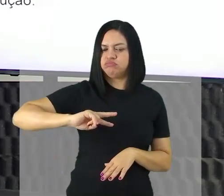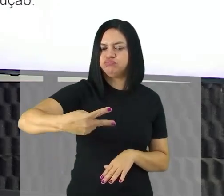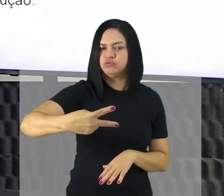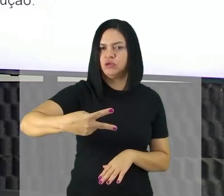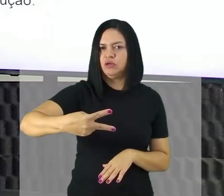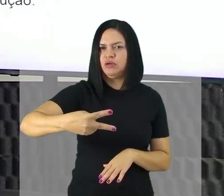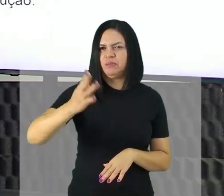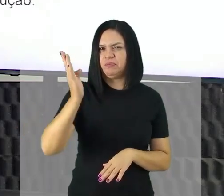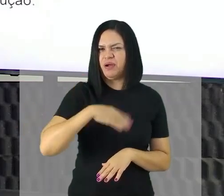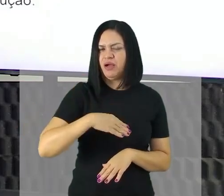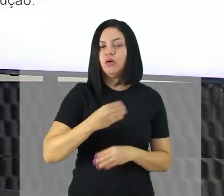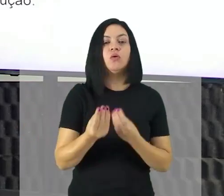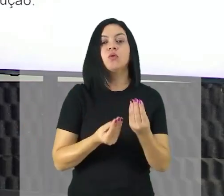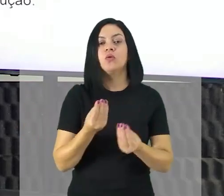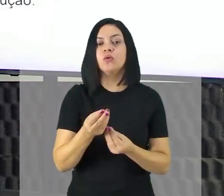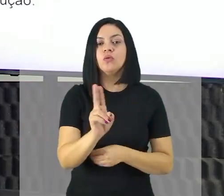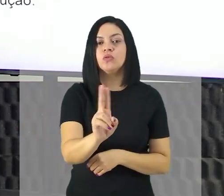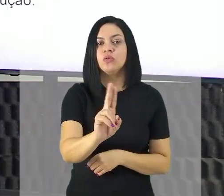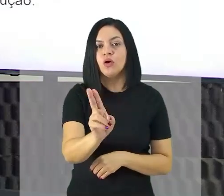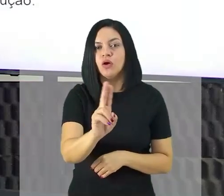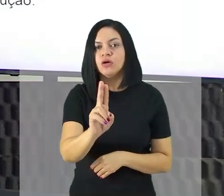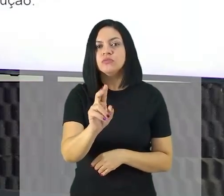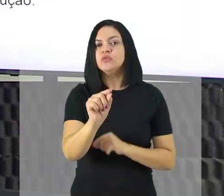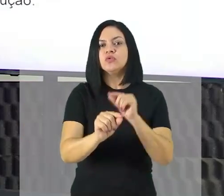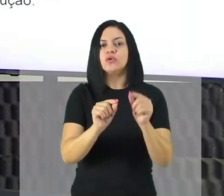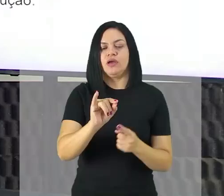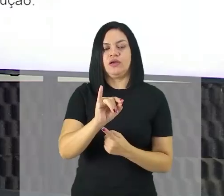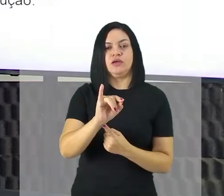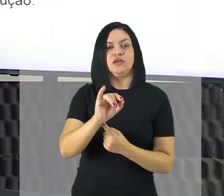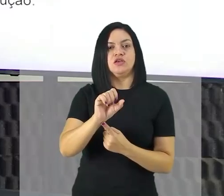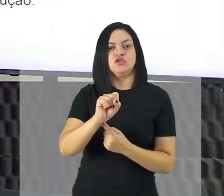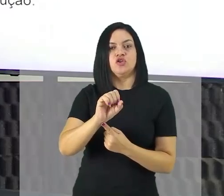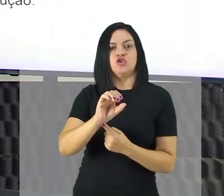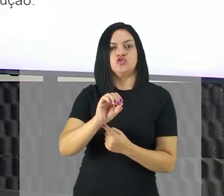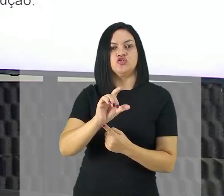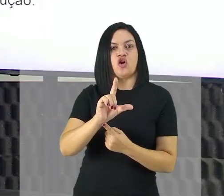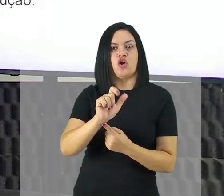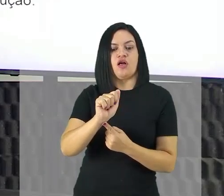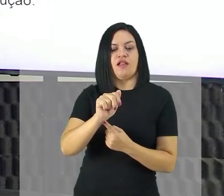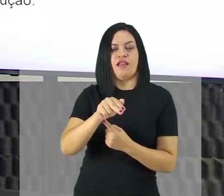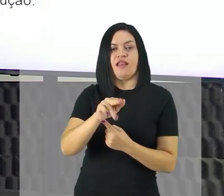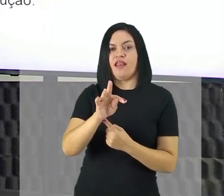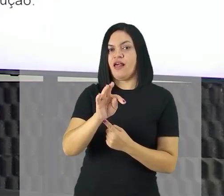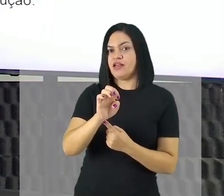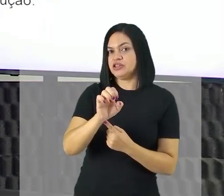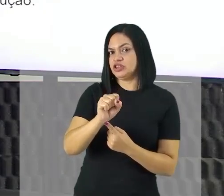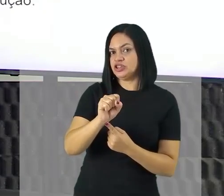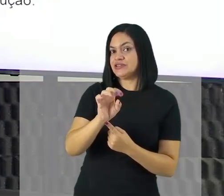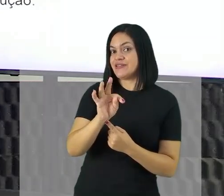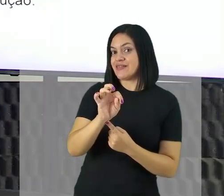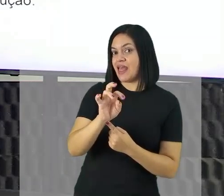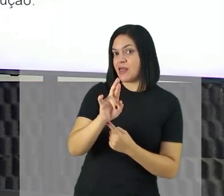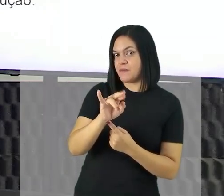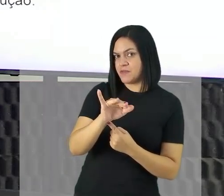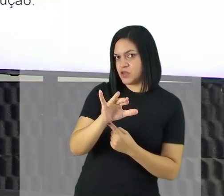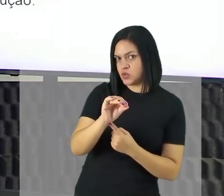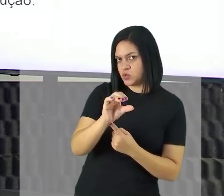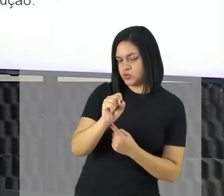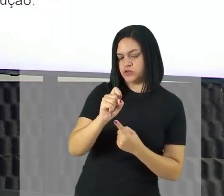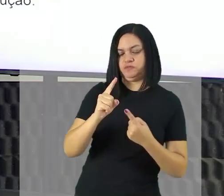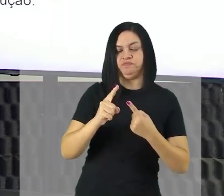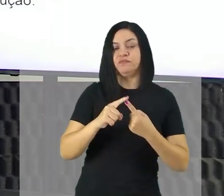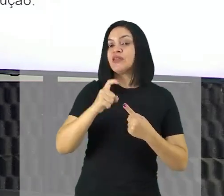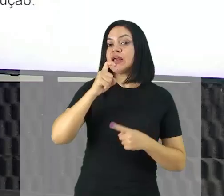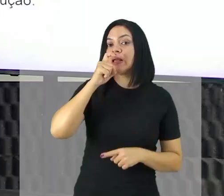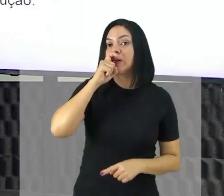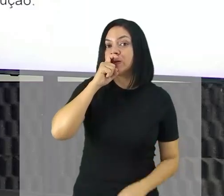maus condutores de calor? São os isolantes térmicos. Então, os isolantes térmicos, eu tenho o gelo, é